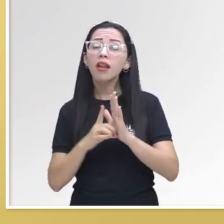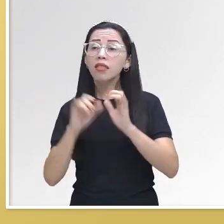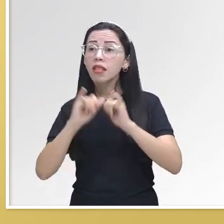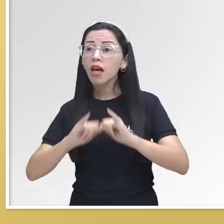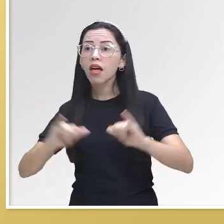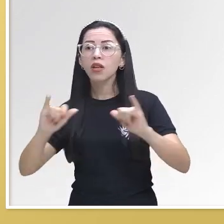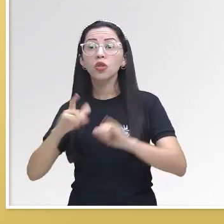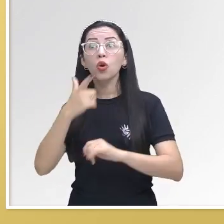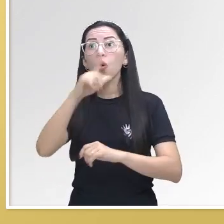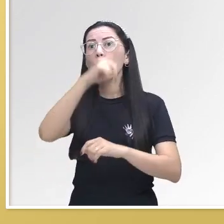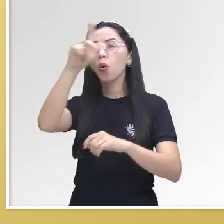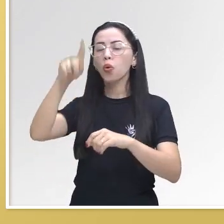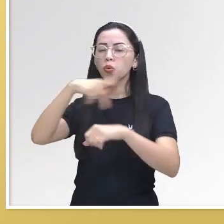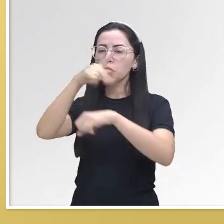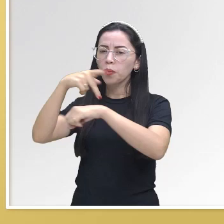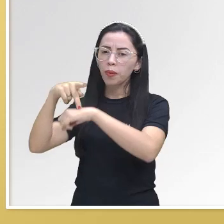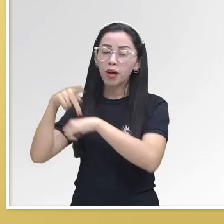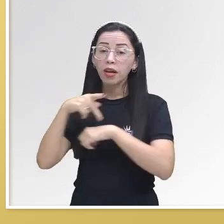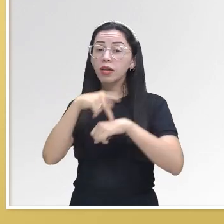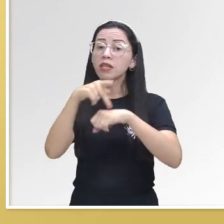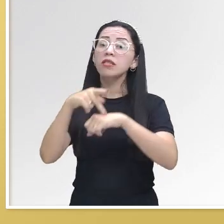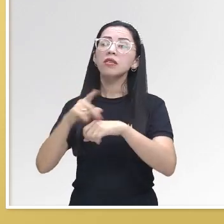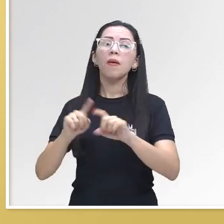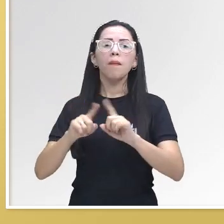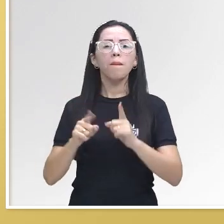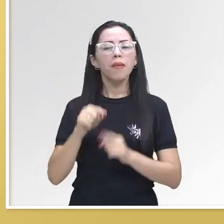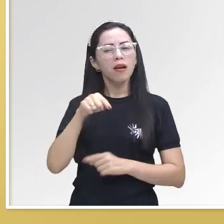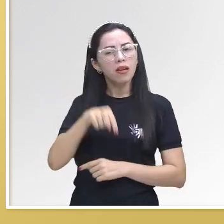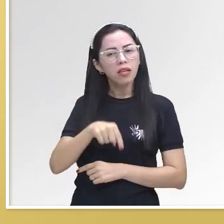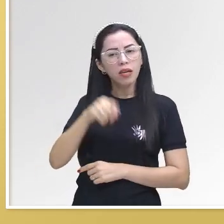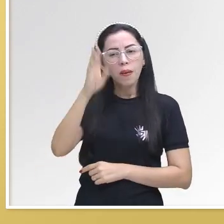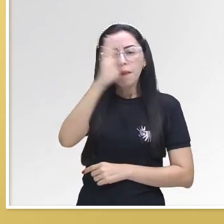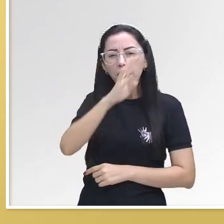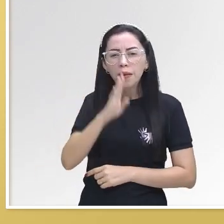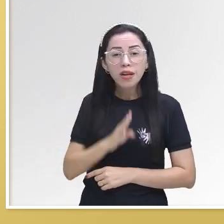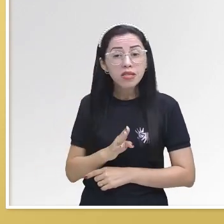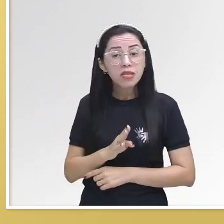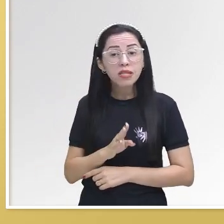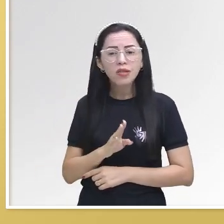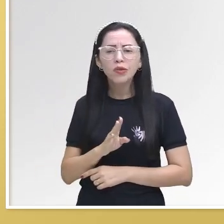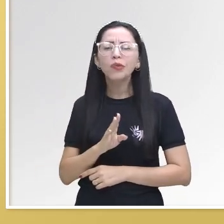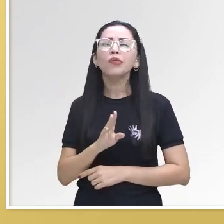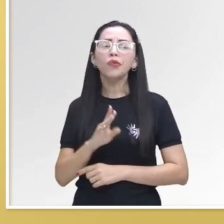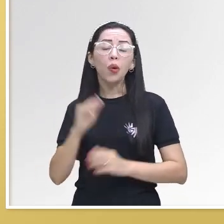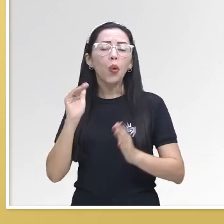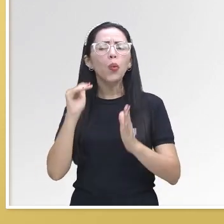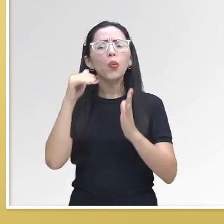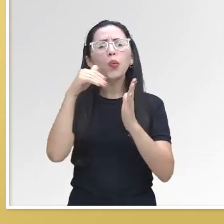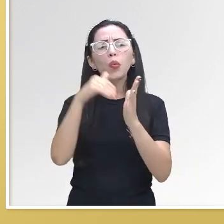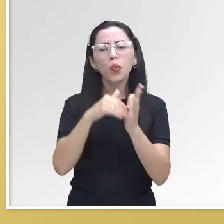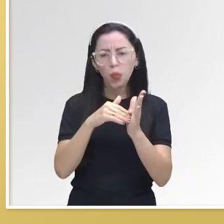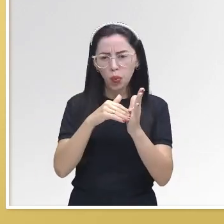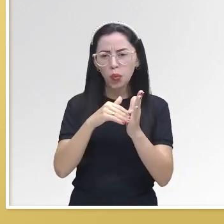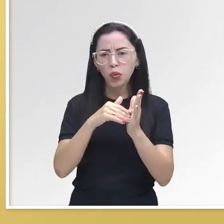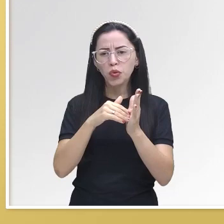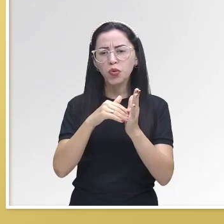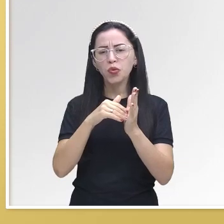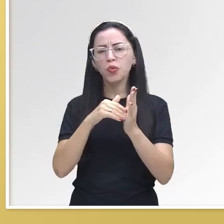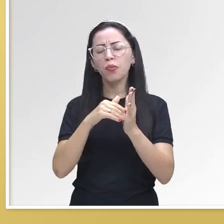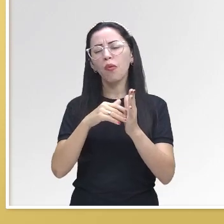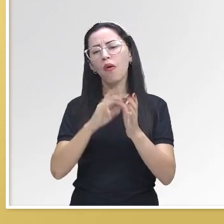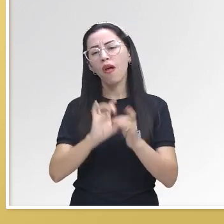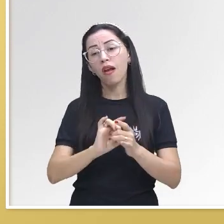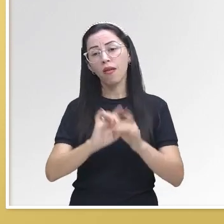nacionalidades. Porém, vamos lembrar, o Brasil, o nosso país, foi o último a fazê-lo. Mesmo tanto